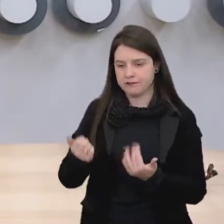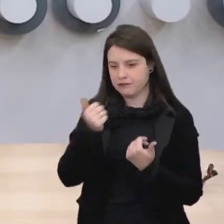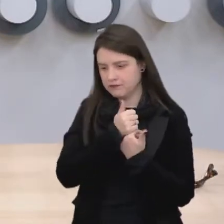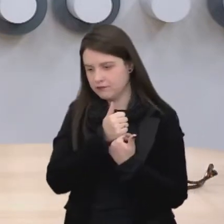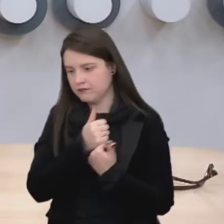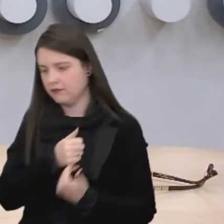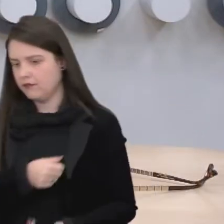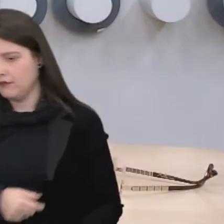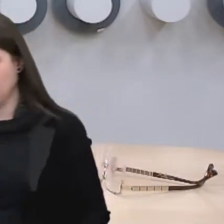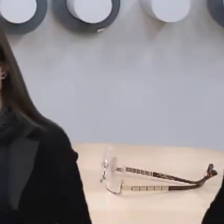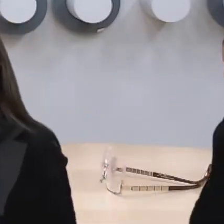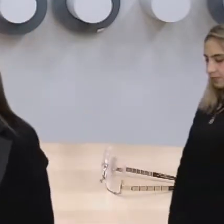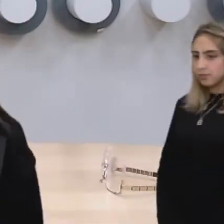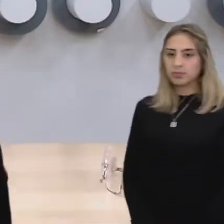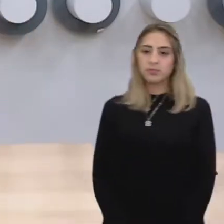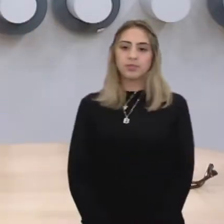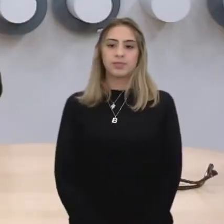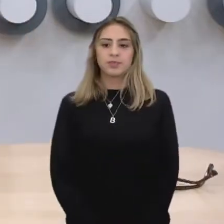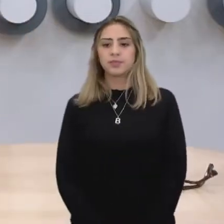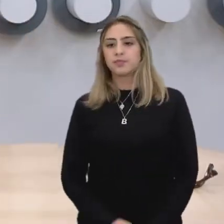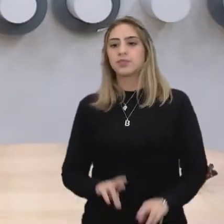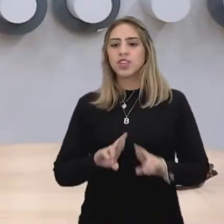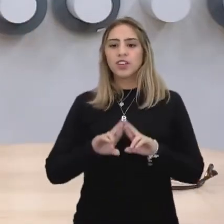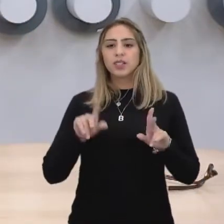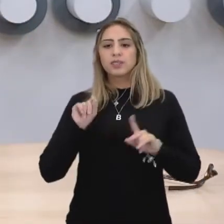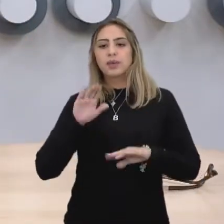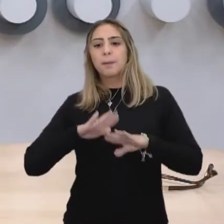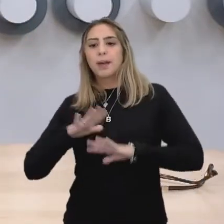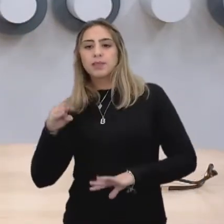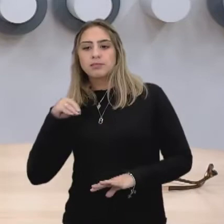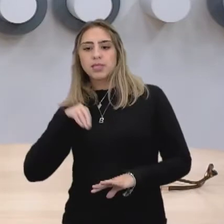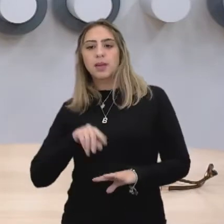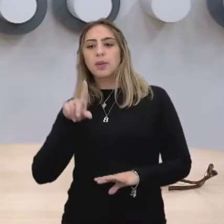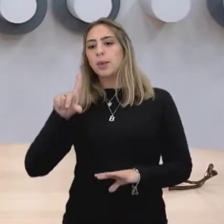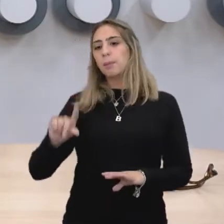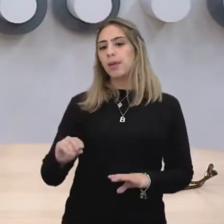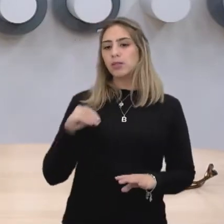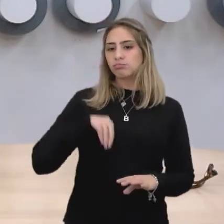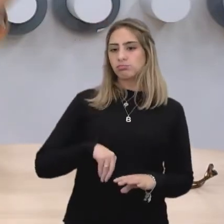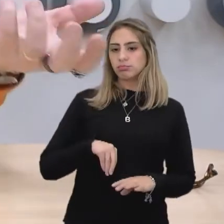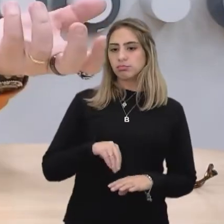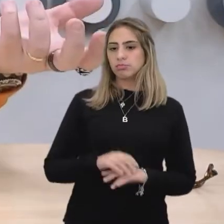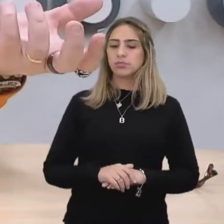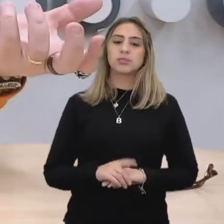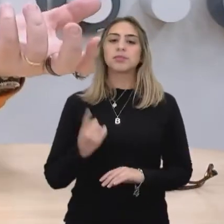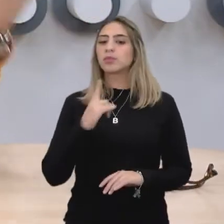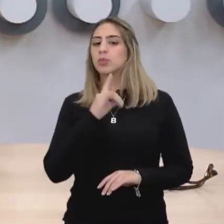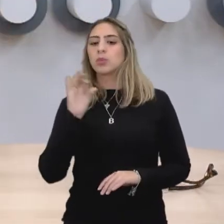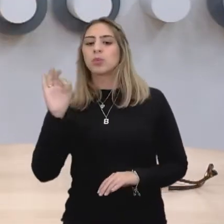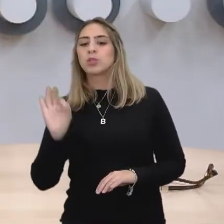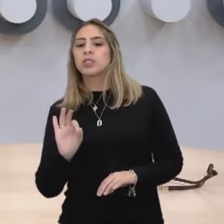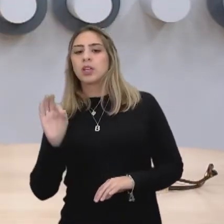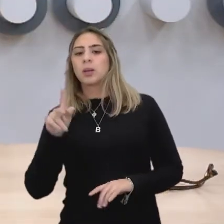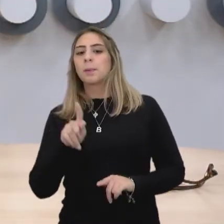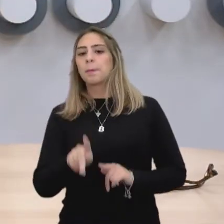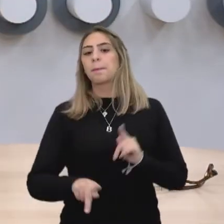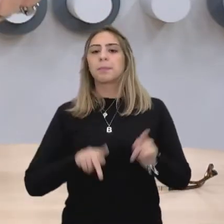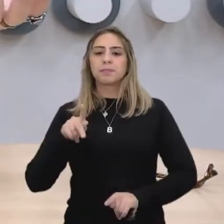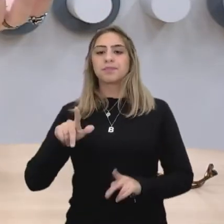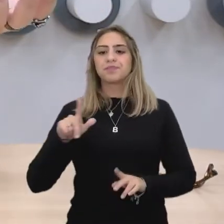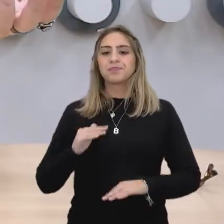mostrando aí a diferença, né, de quem mais recebe e de o que menos recebe, né? Então, enquanto 1% da população tem um ganho